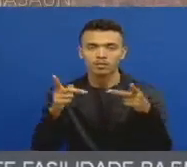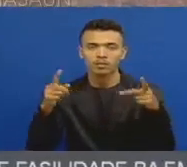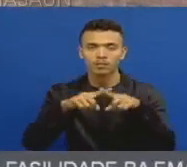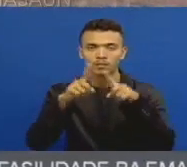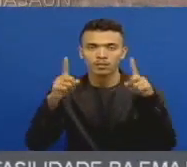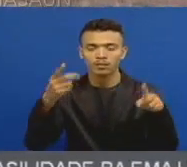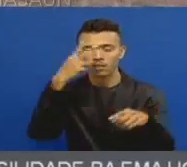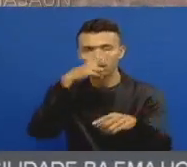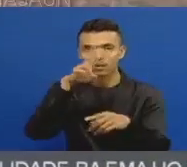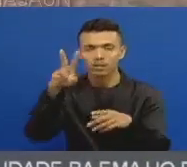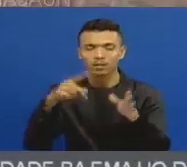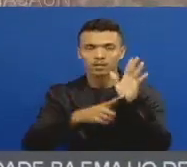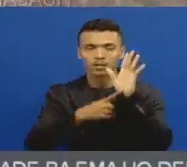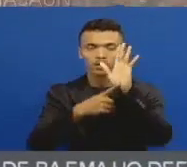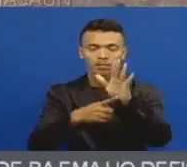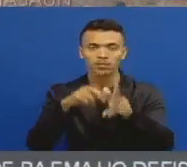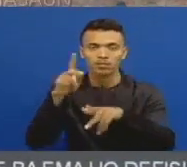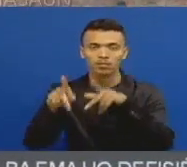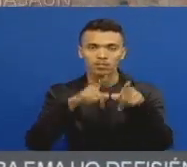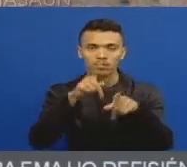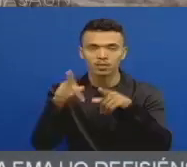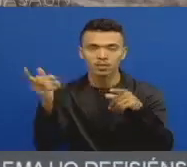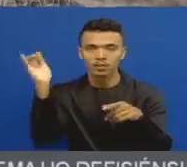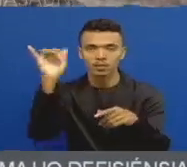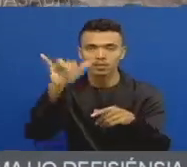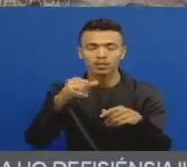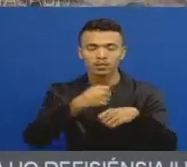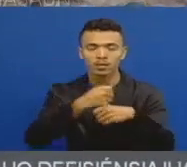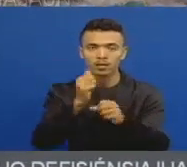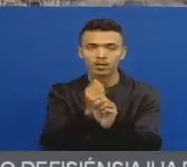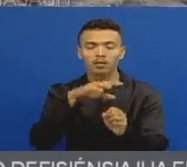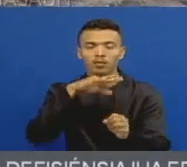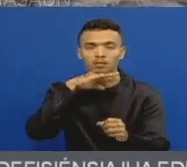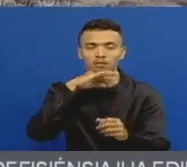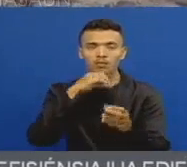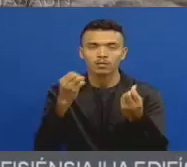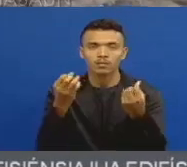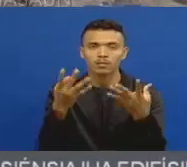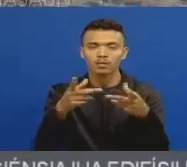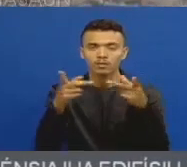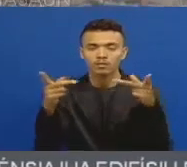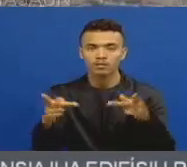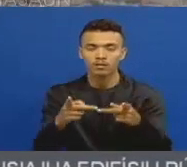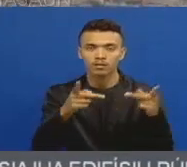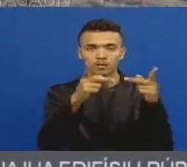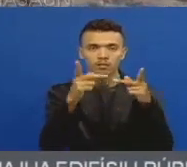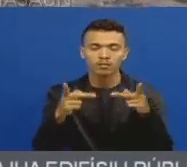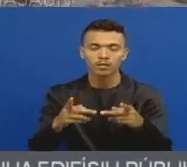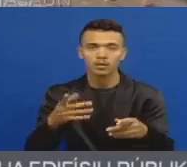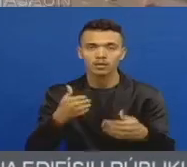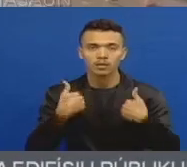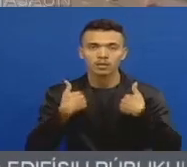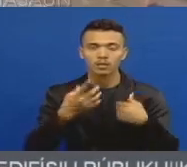a realidade na bem maca tudo, comunidade sira, produz lixo barak iha fatin-fatin iha capital